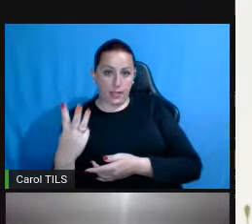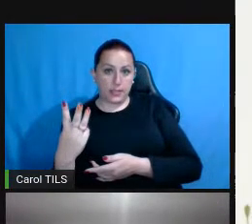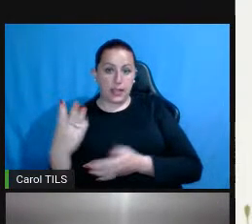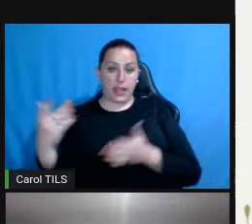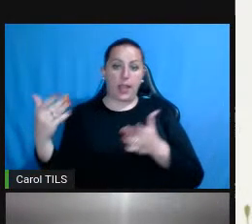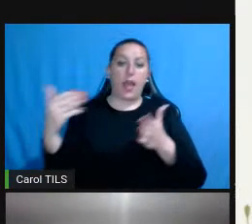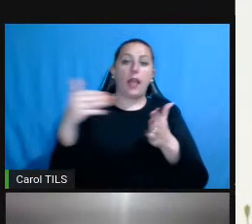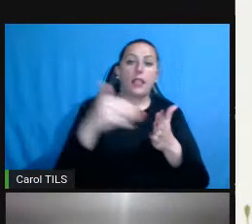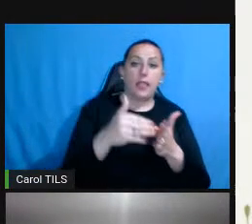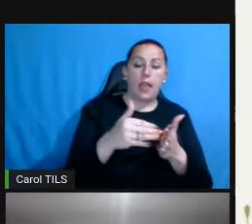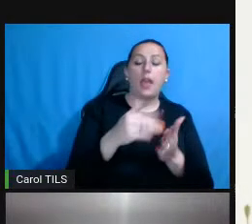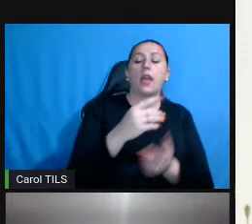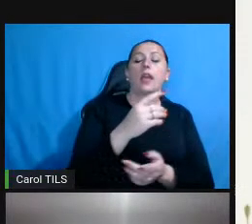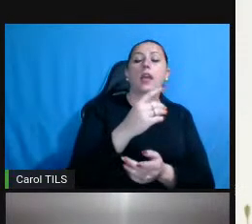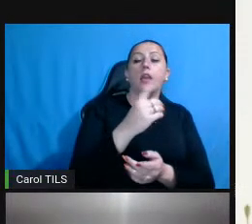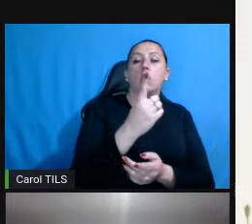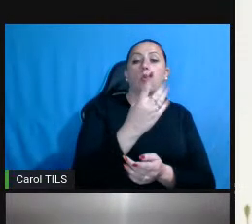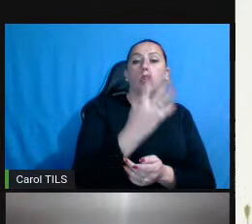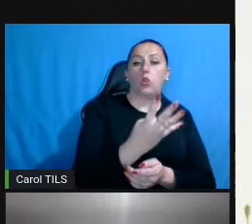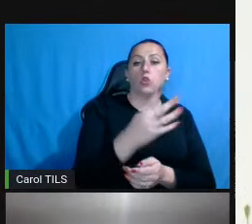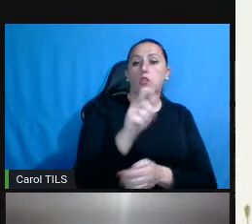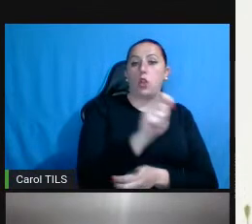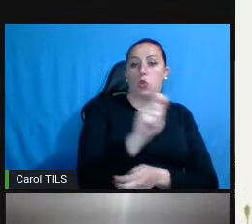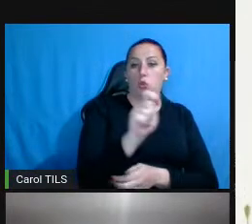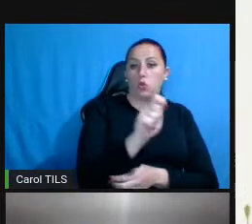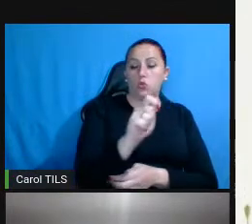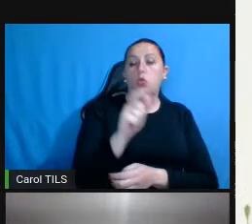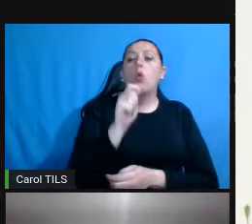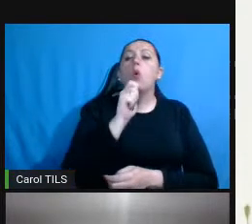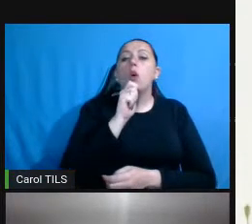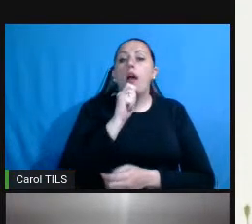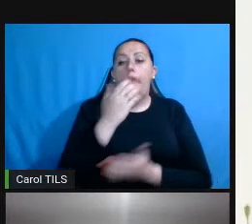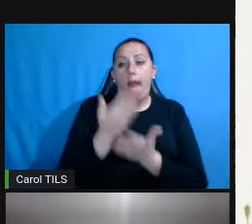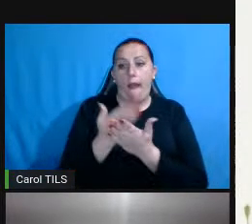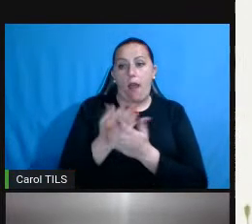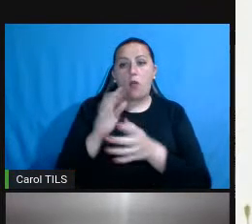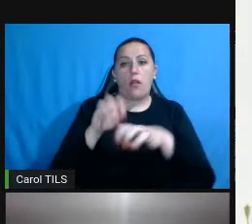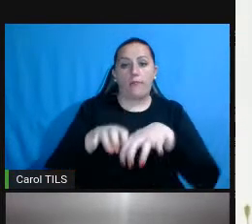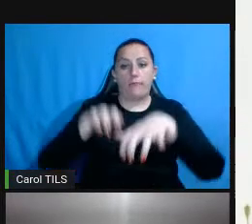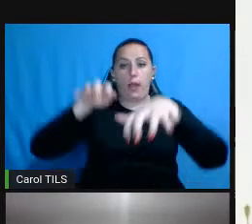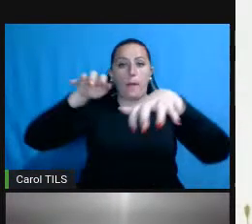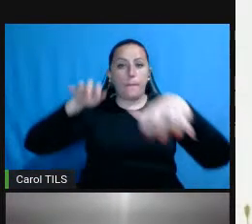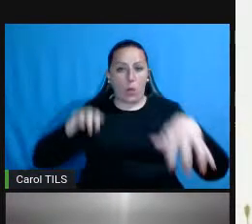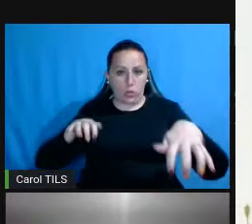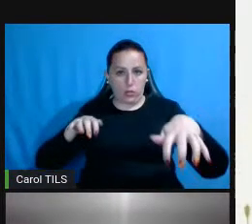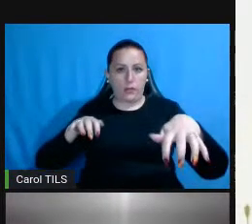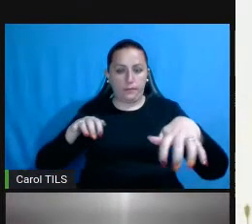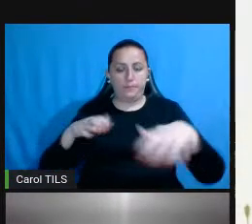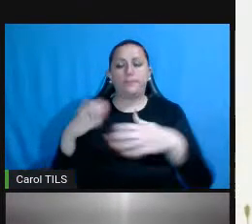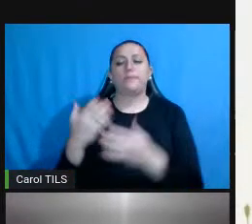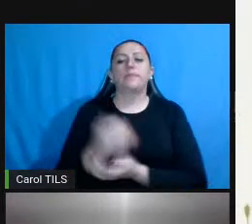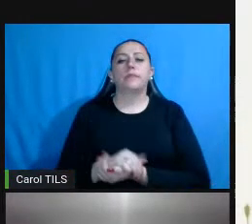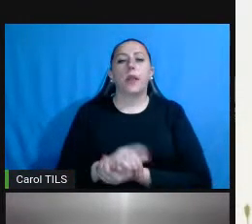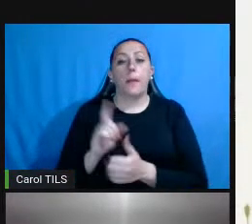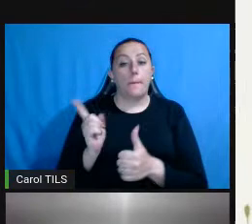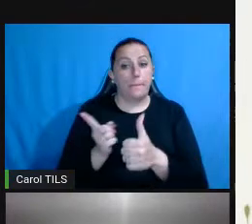remoto, as atividades letivas estarão se desenvolvendo para o primeiro semestre,